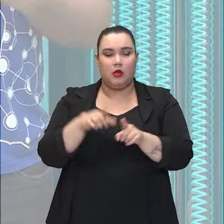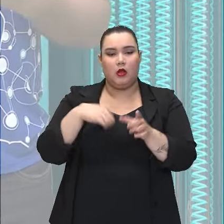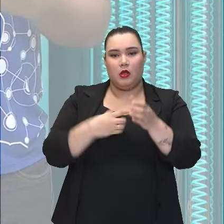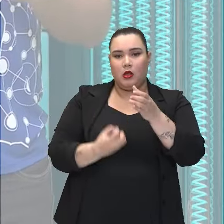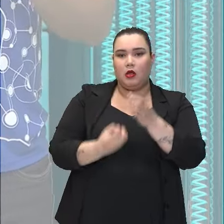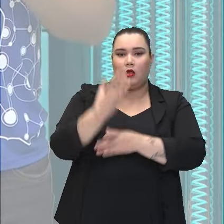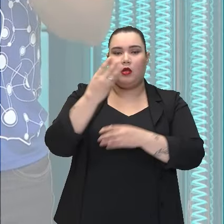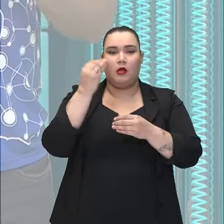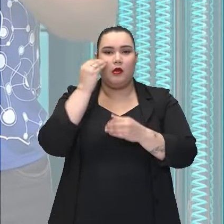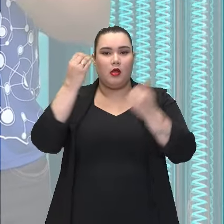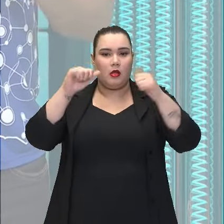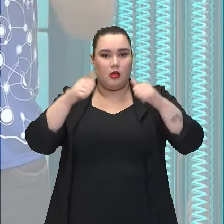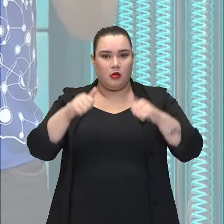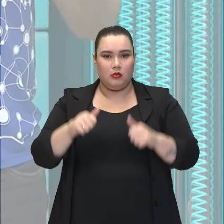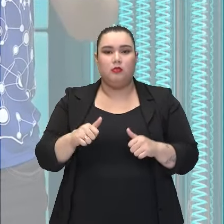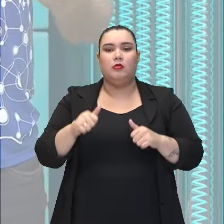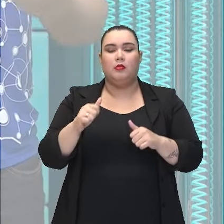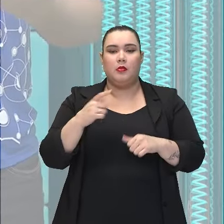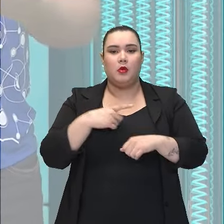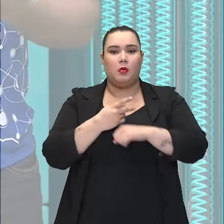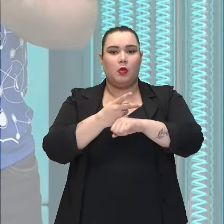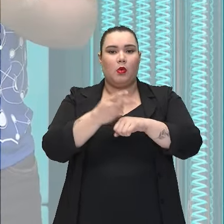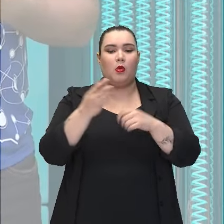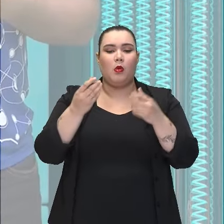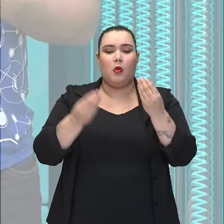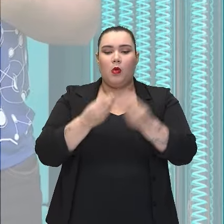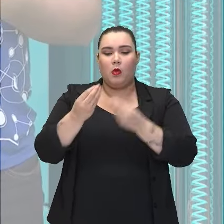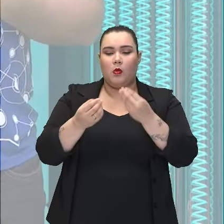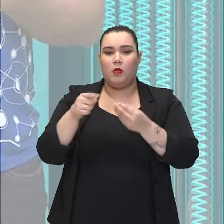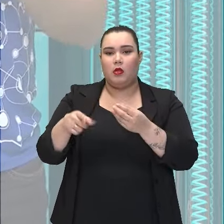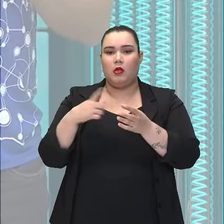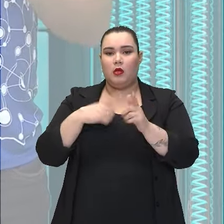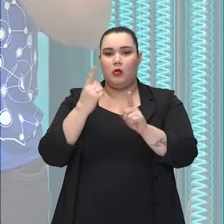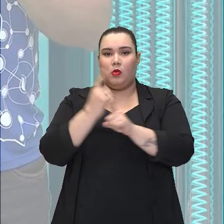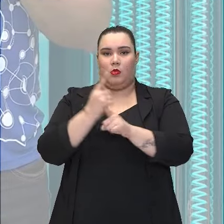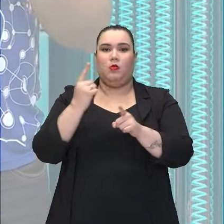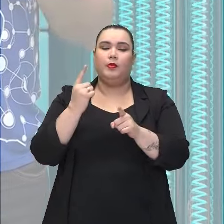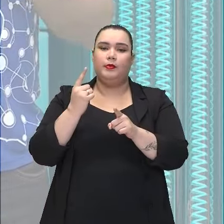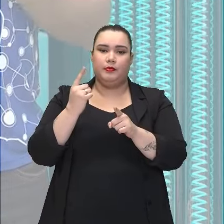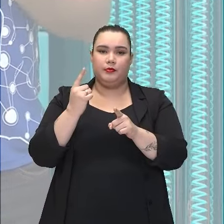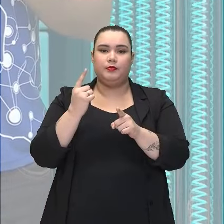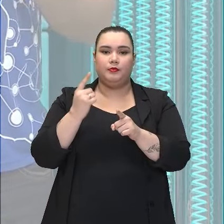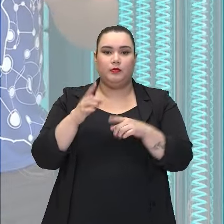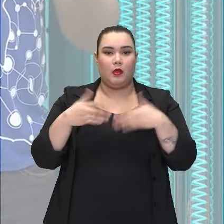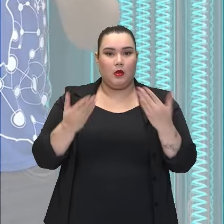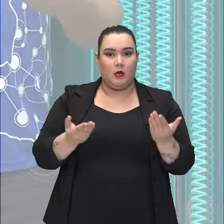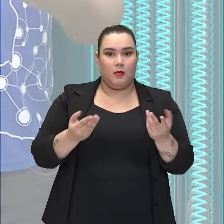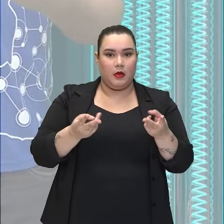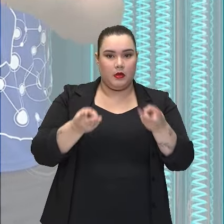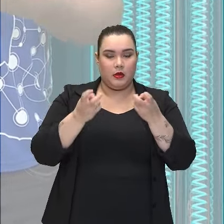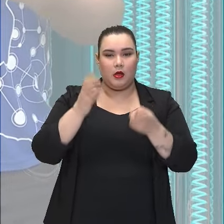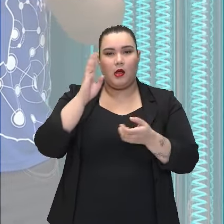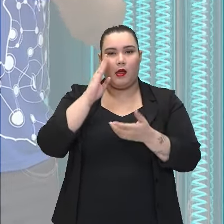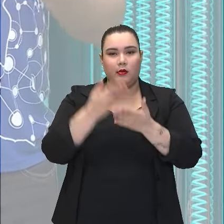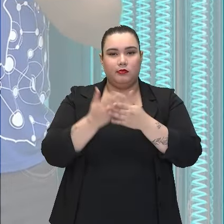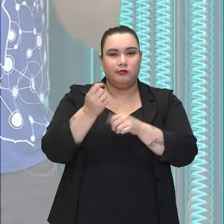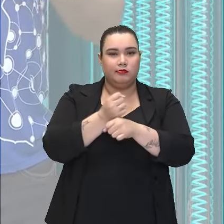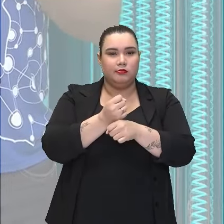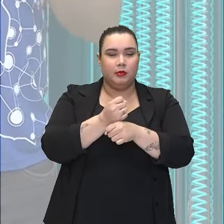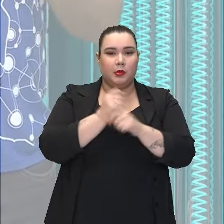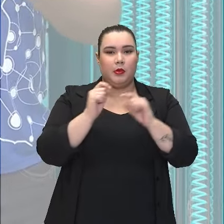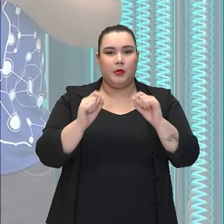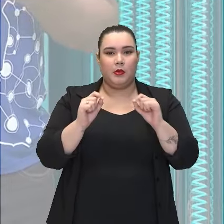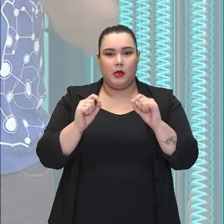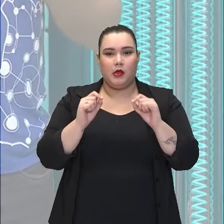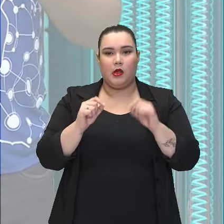para verificar, buscando onde essas pedras preciosas são encontradas. Então percebe que por muito tempo se acreditou que elas fossem